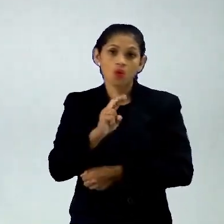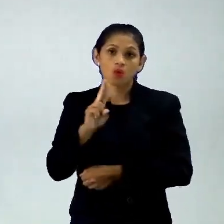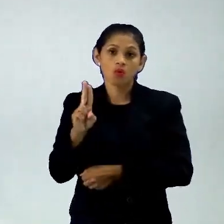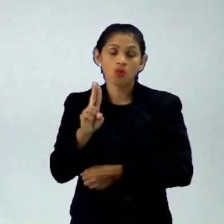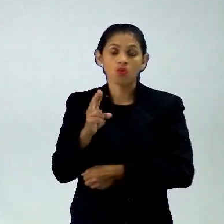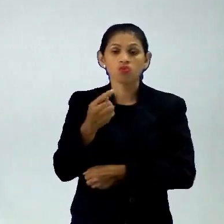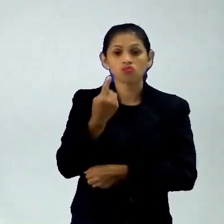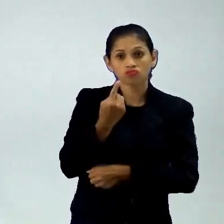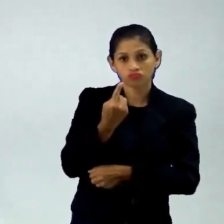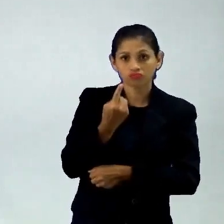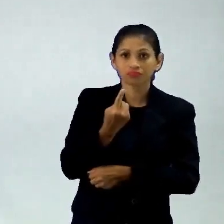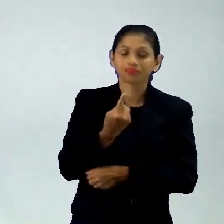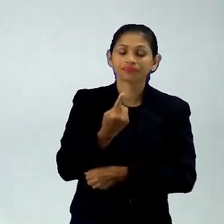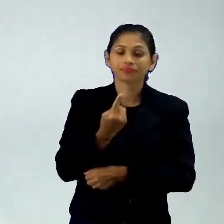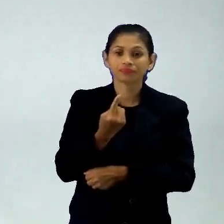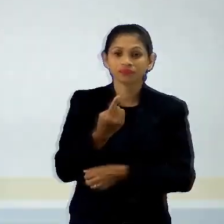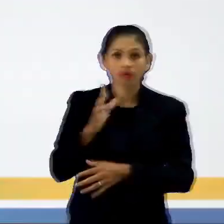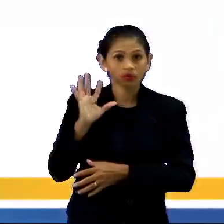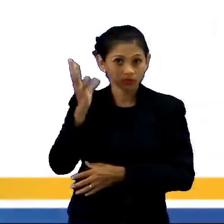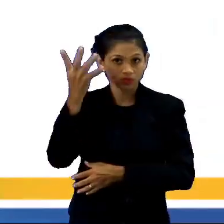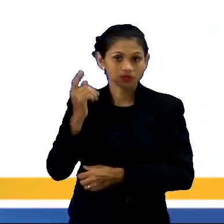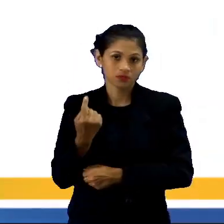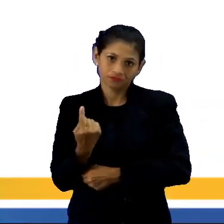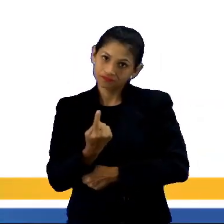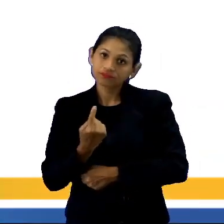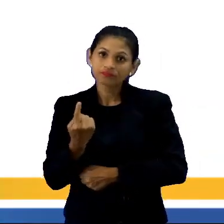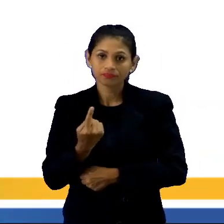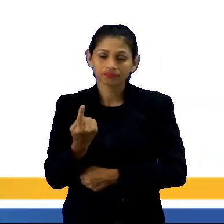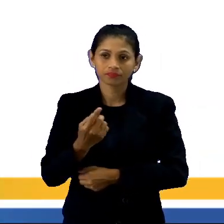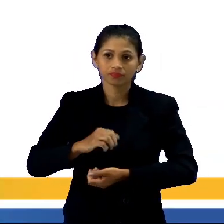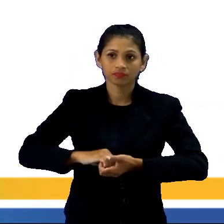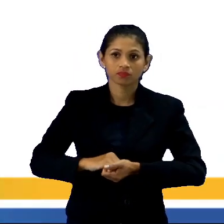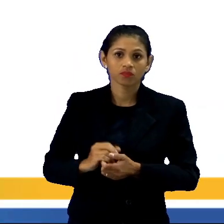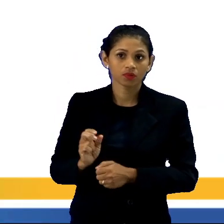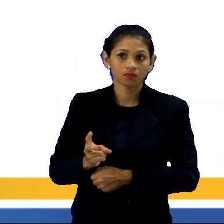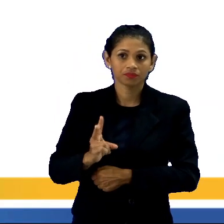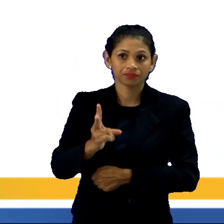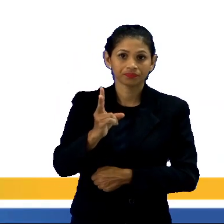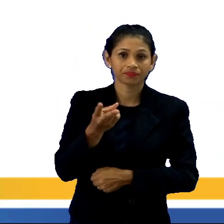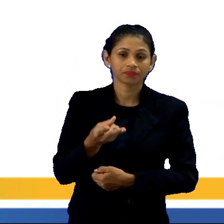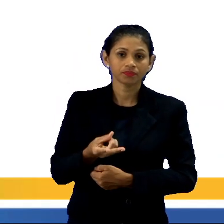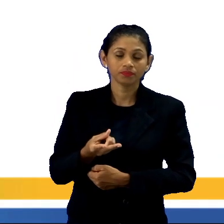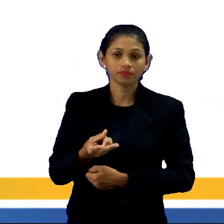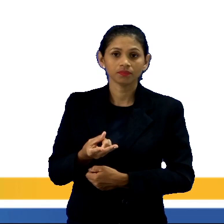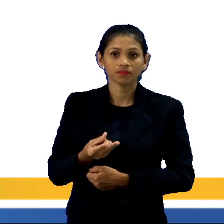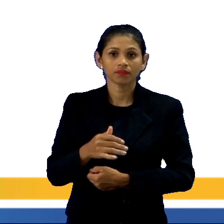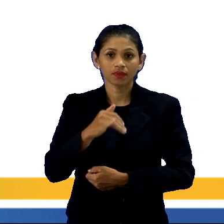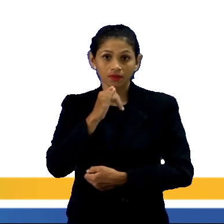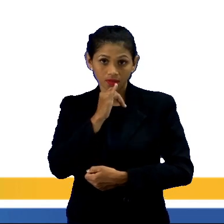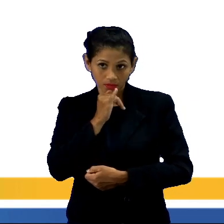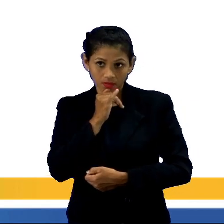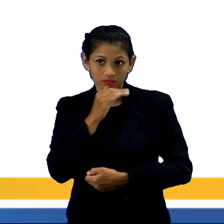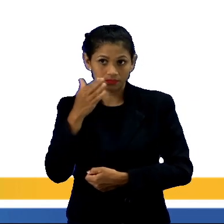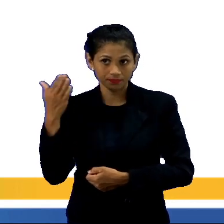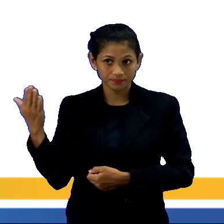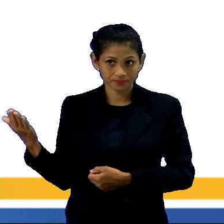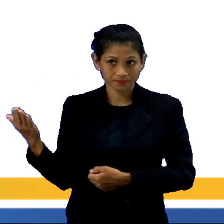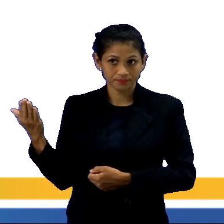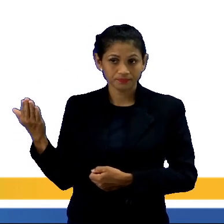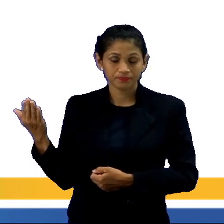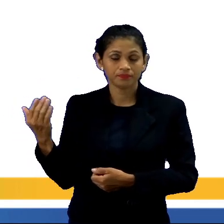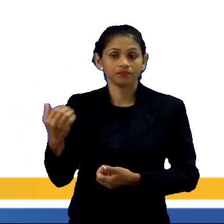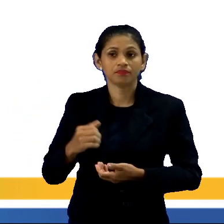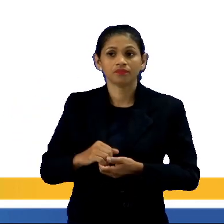que um age de forma independente. E aí, continuando, ainda sobre o sistema endócrino, como